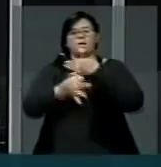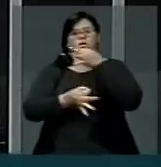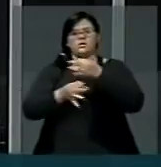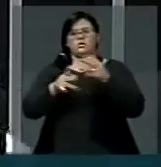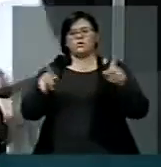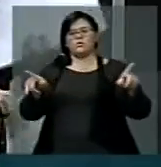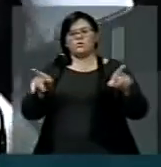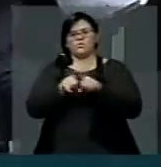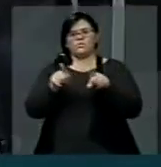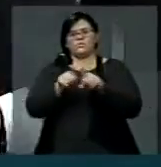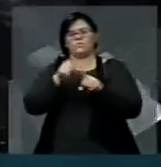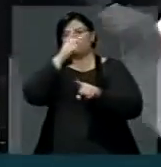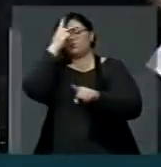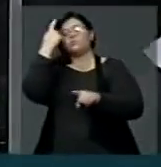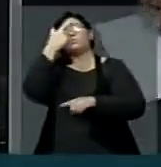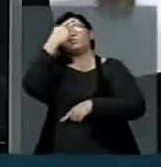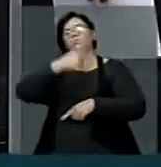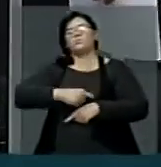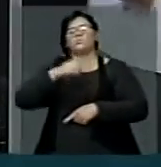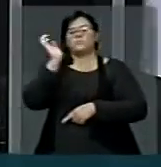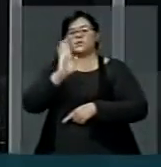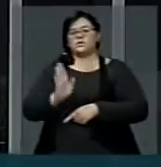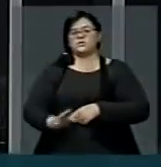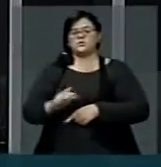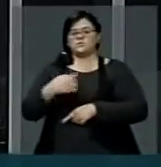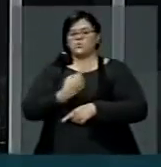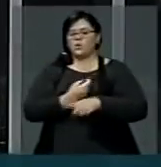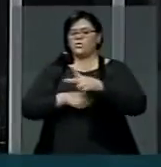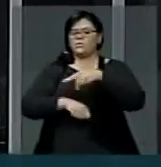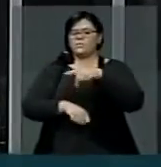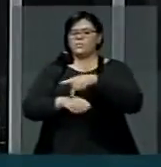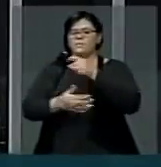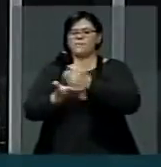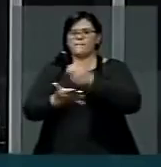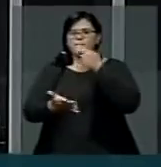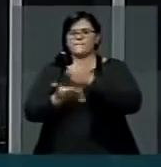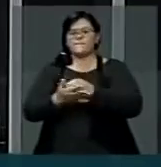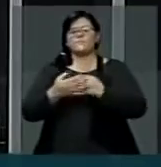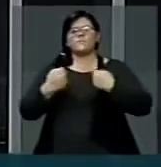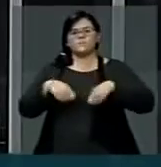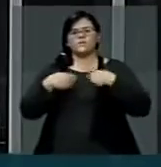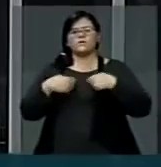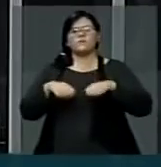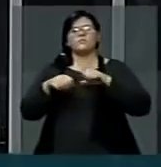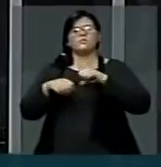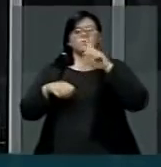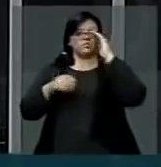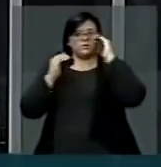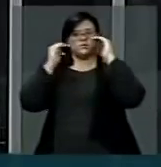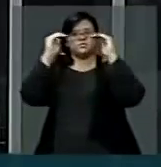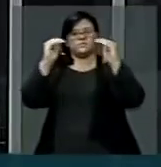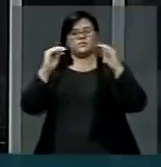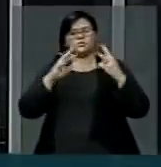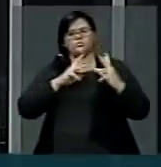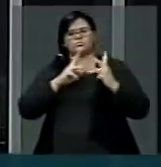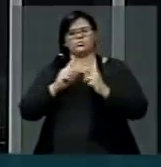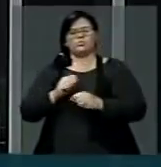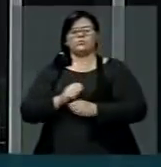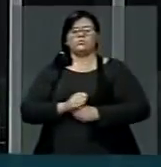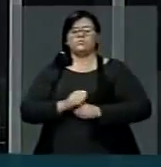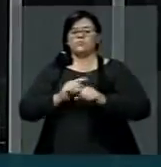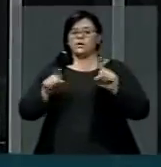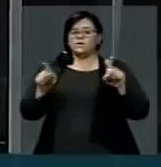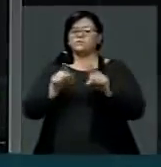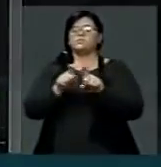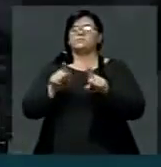brasileiras. E nós somos um país que exigimos e merecemos respeito de todas as nações, sobretudo dos Estados Unidos.